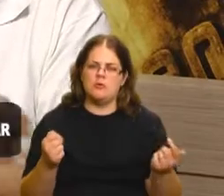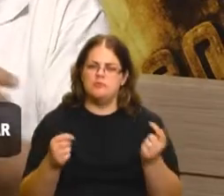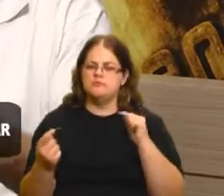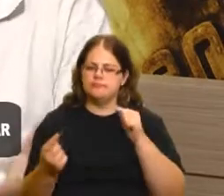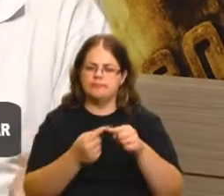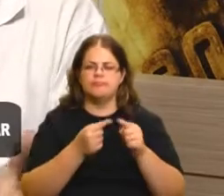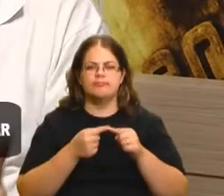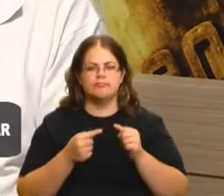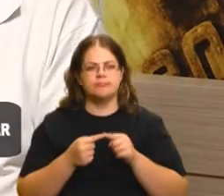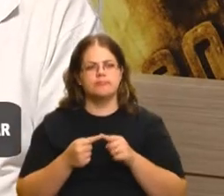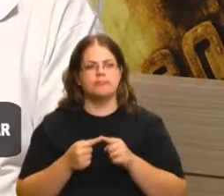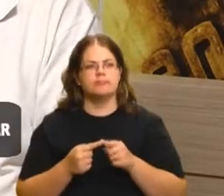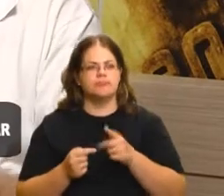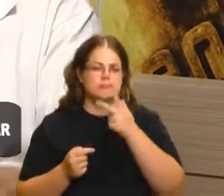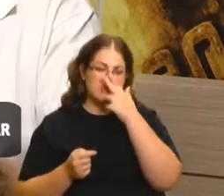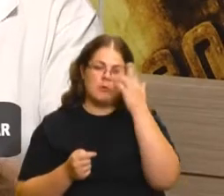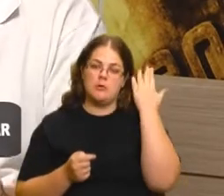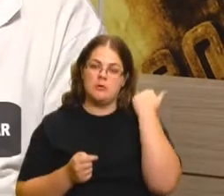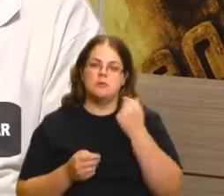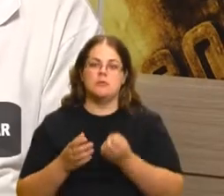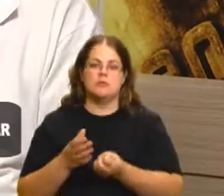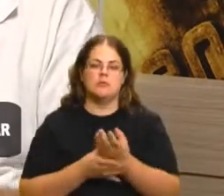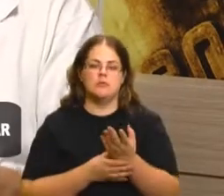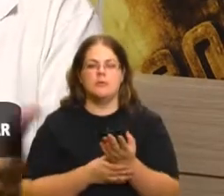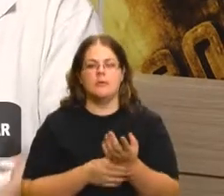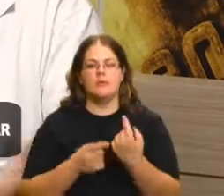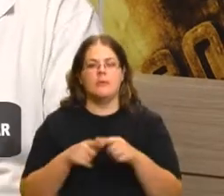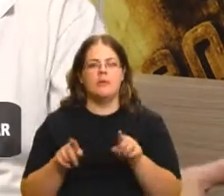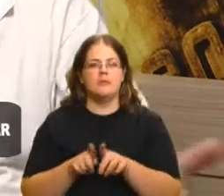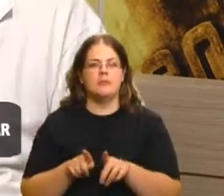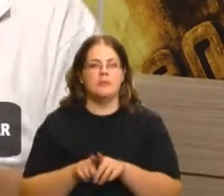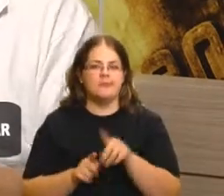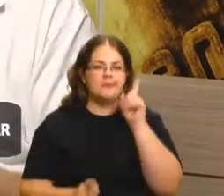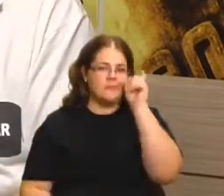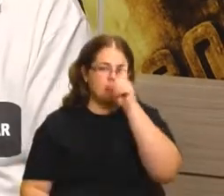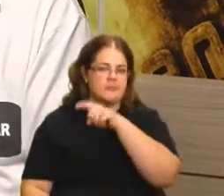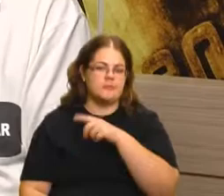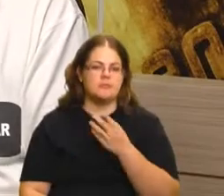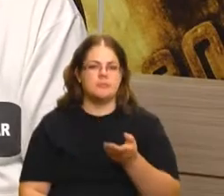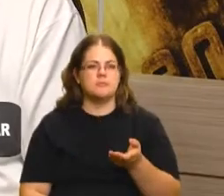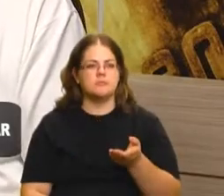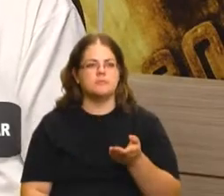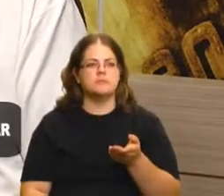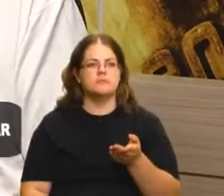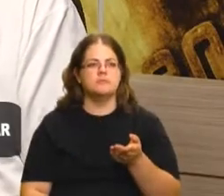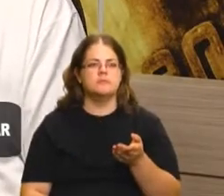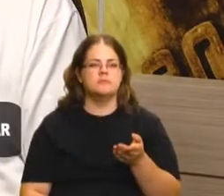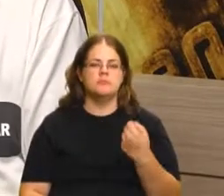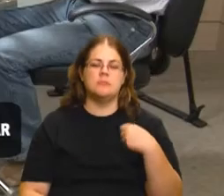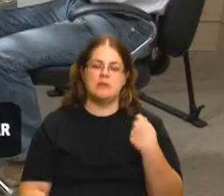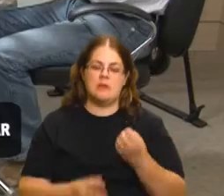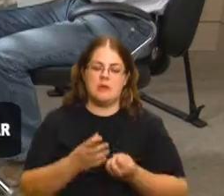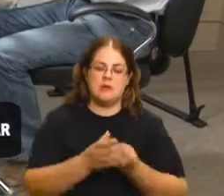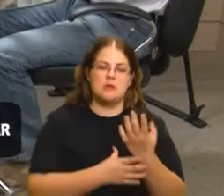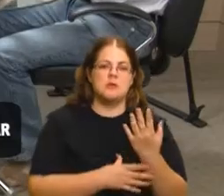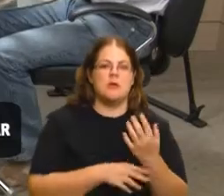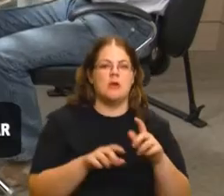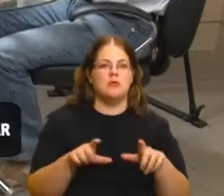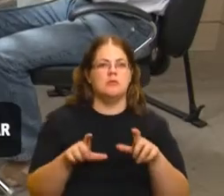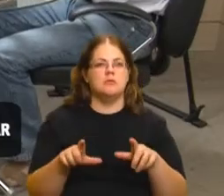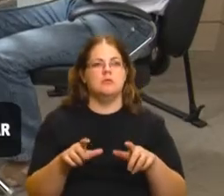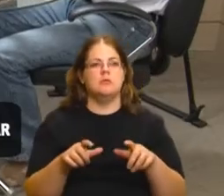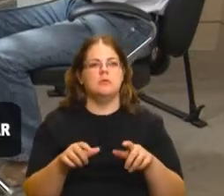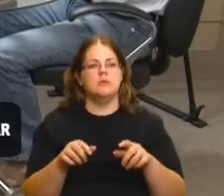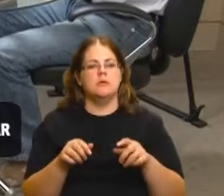e de conivência, com raríssimas exceções. E era dificílimo criar um instrumento